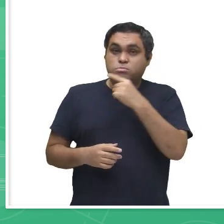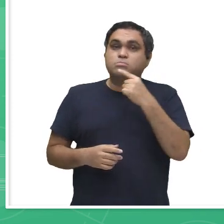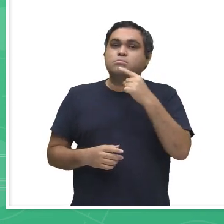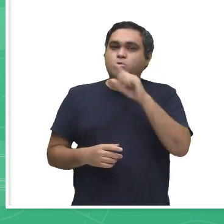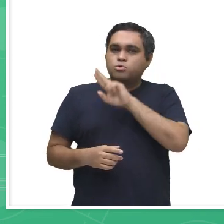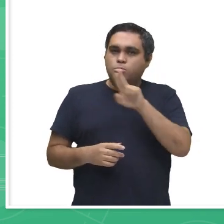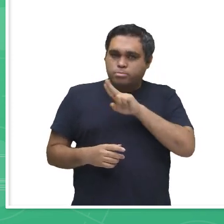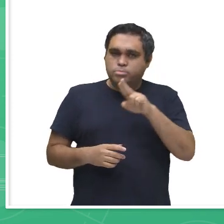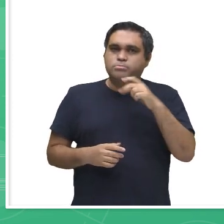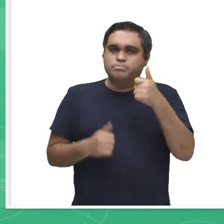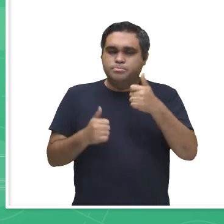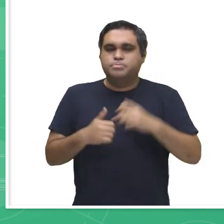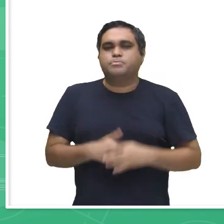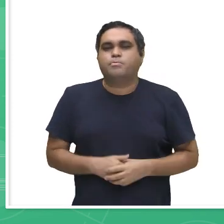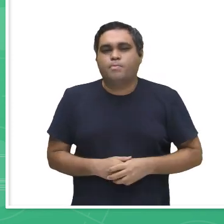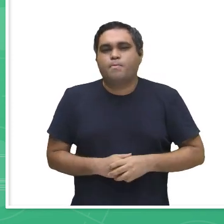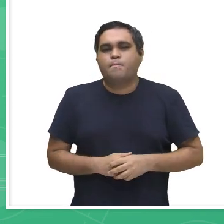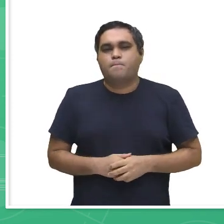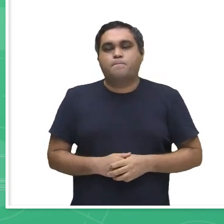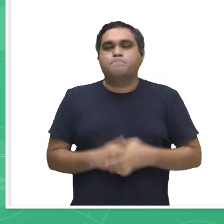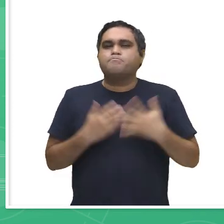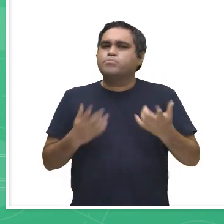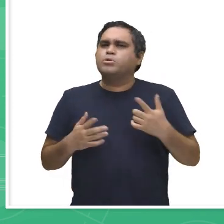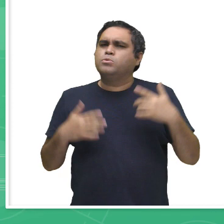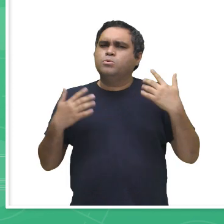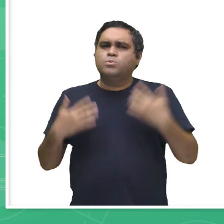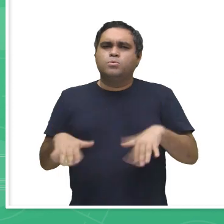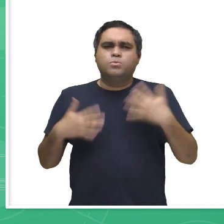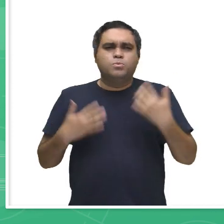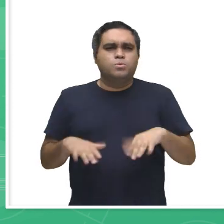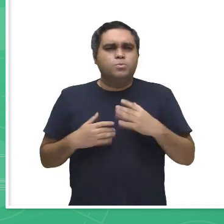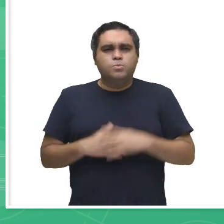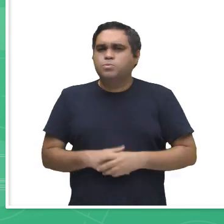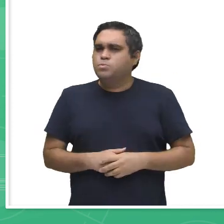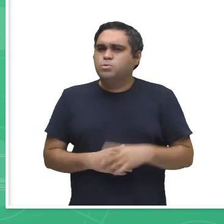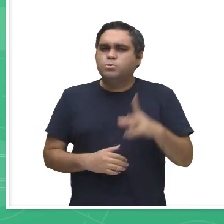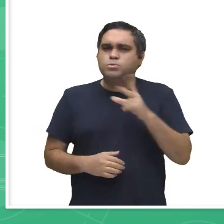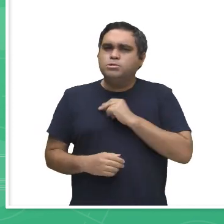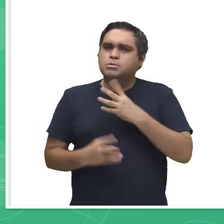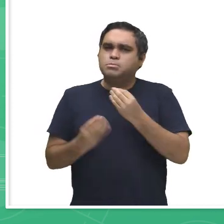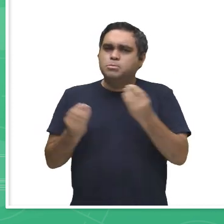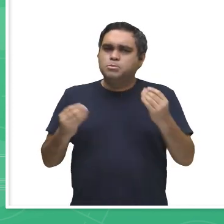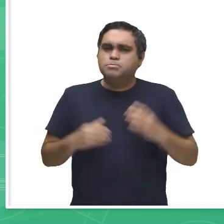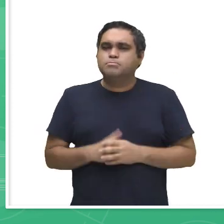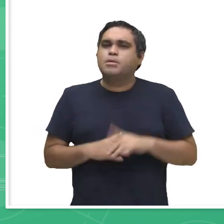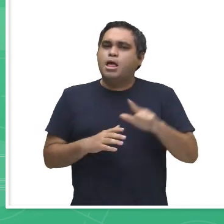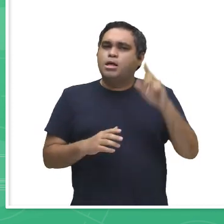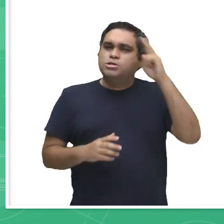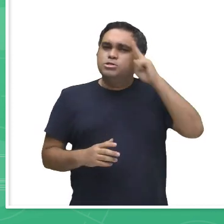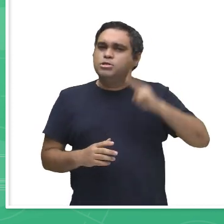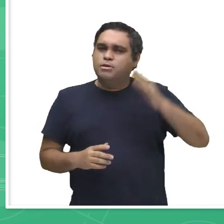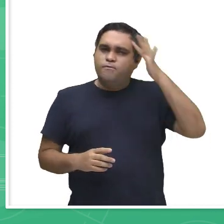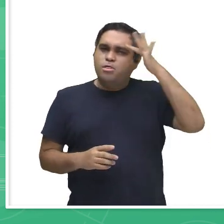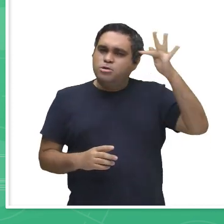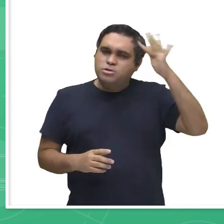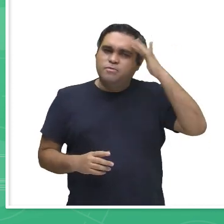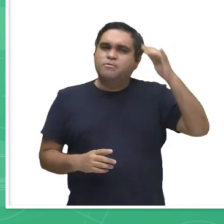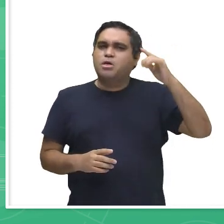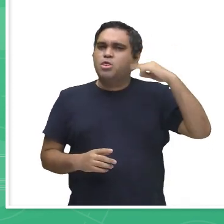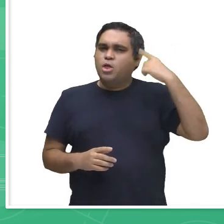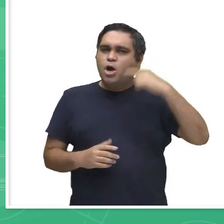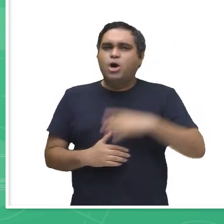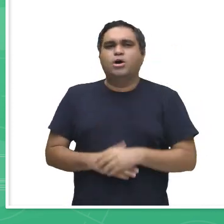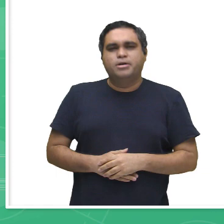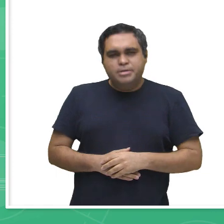só, professor, que loucura isso, hein? Essa história da filosofia é muito maluca mesmo, né? É